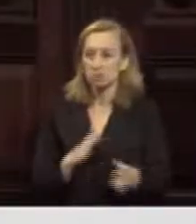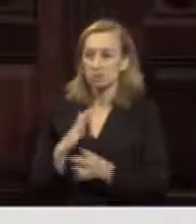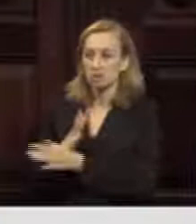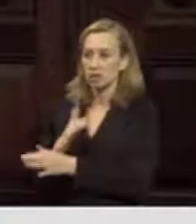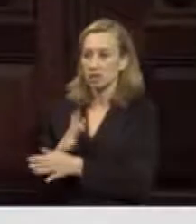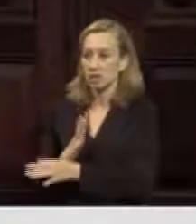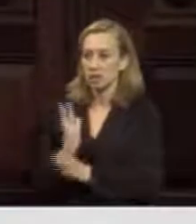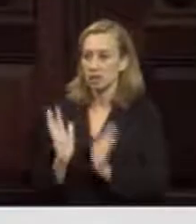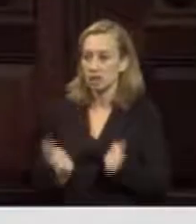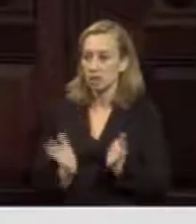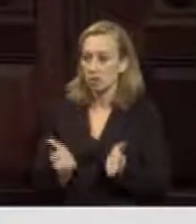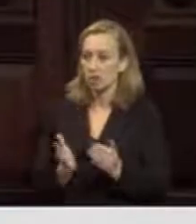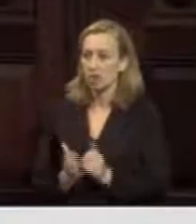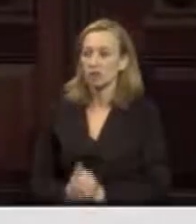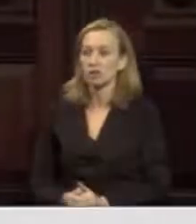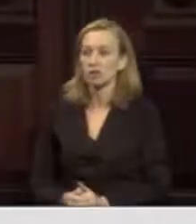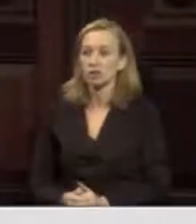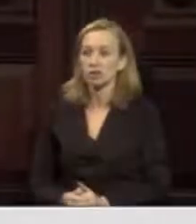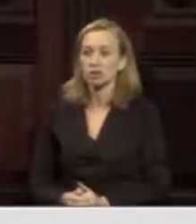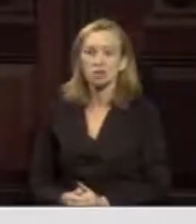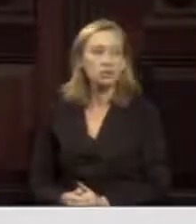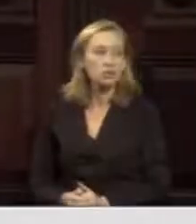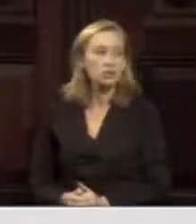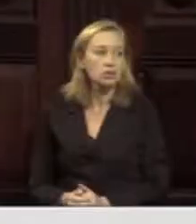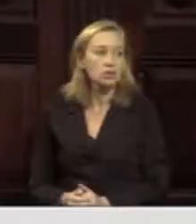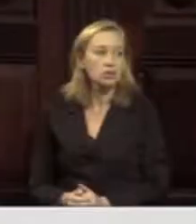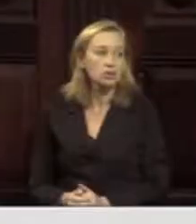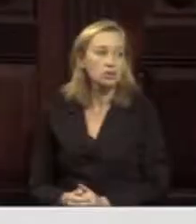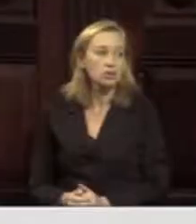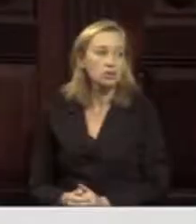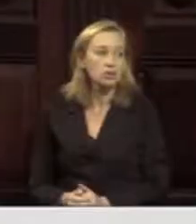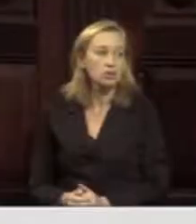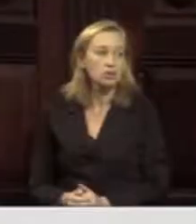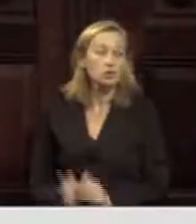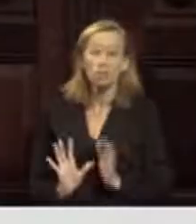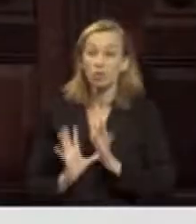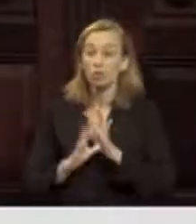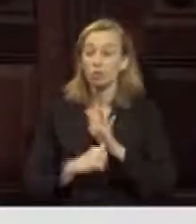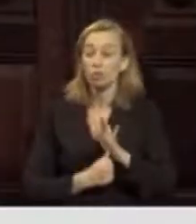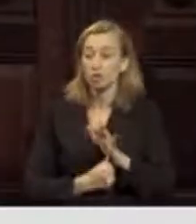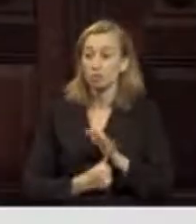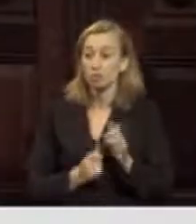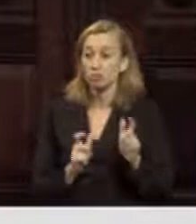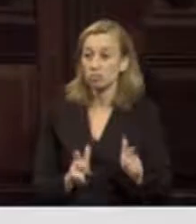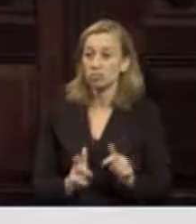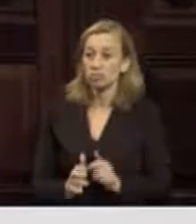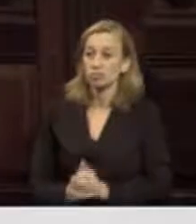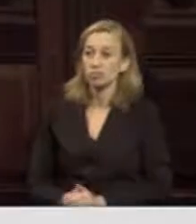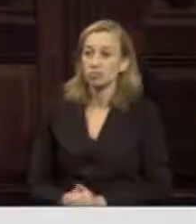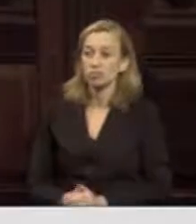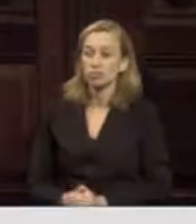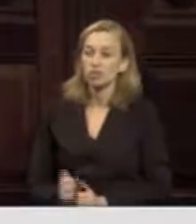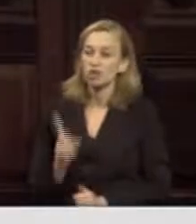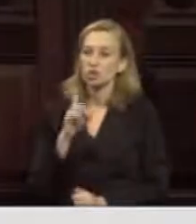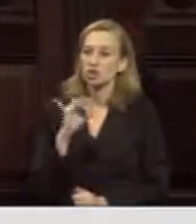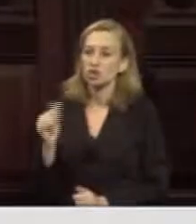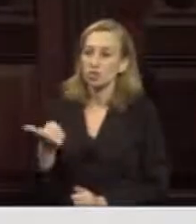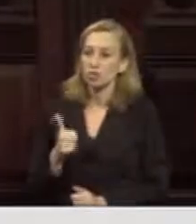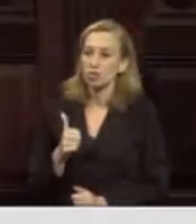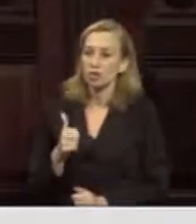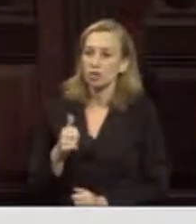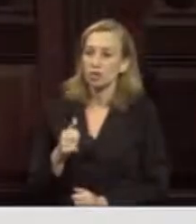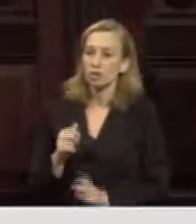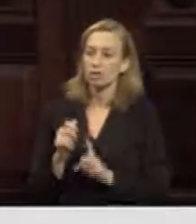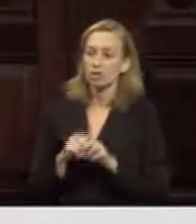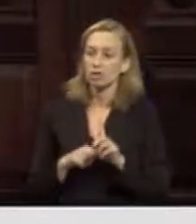agora os delinquentes, os marginais estão assaltando as creches municipais. E no dia 1º de dezembro